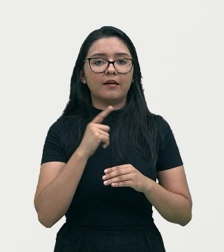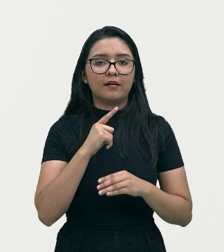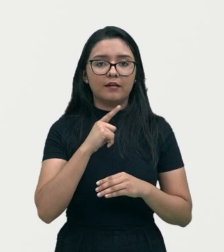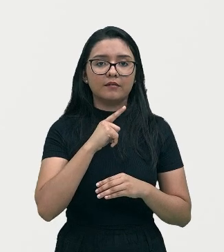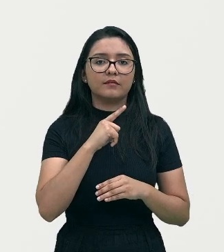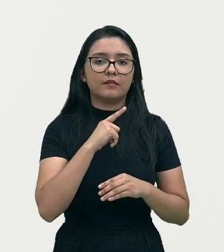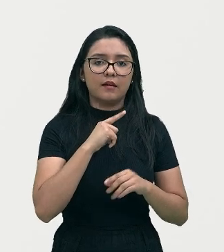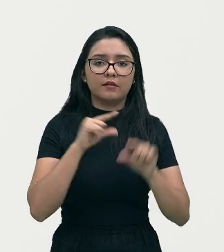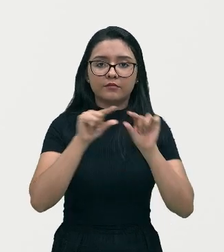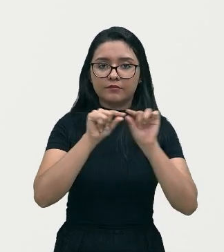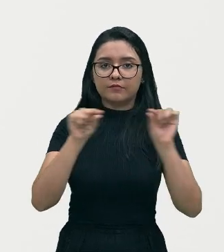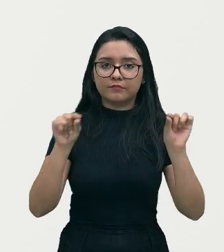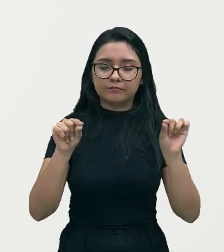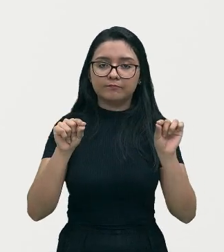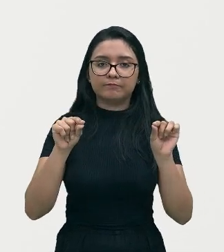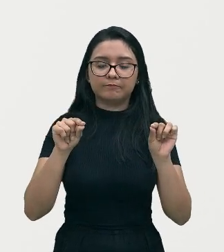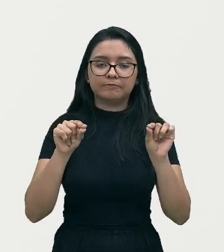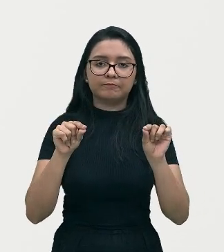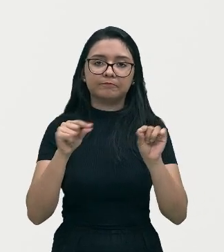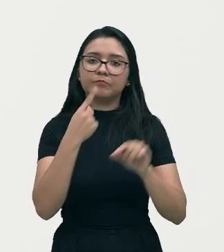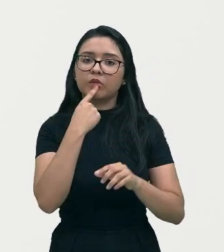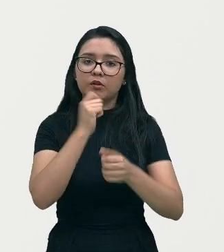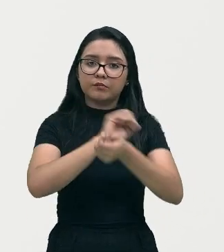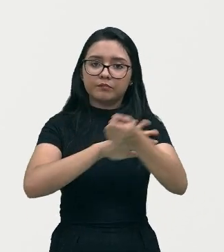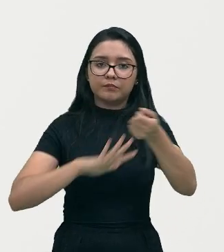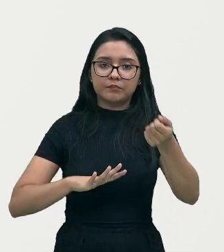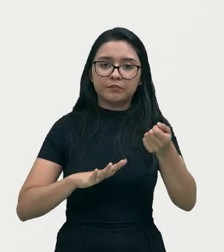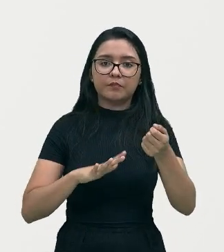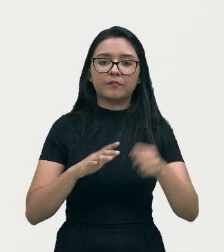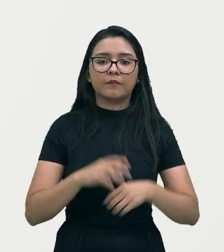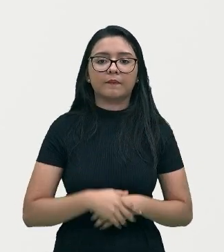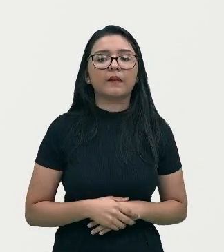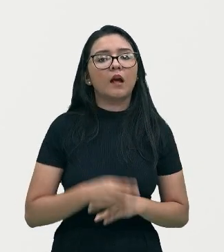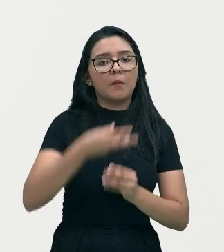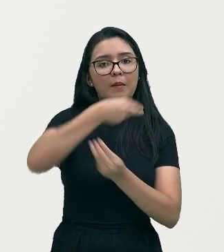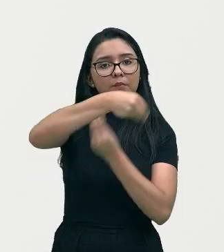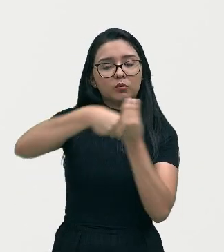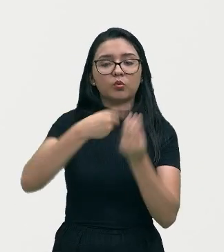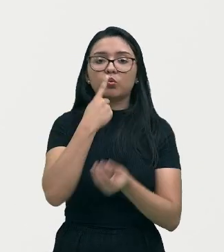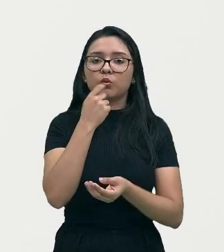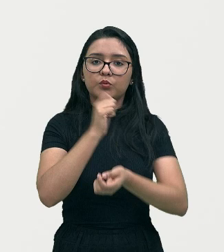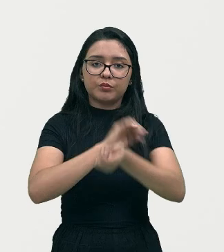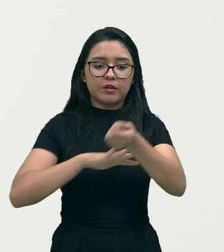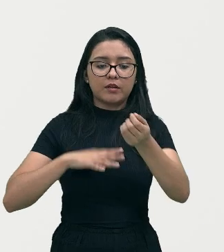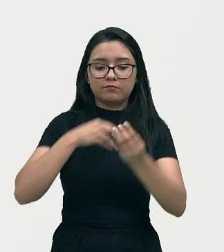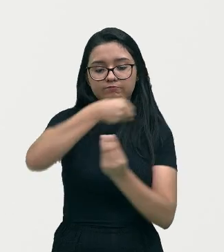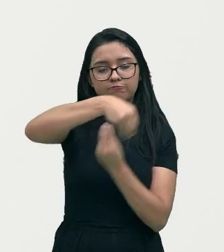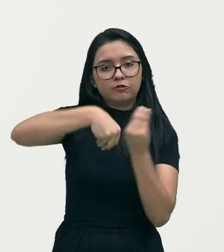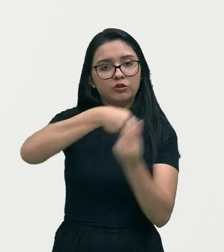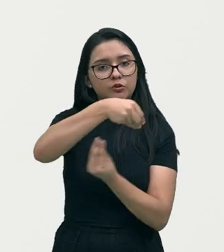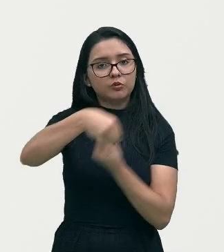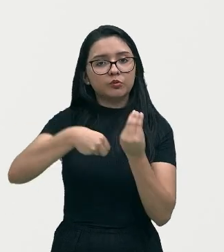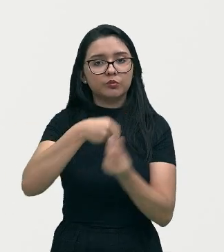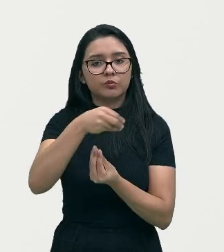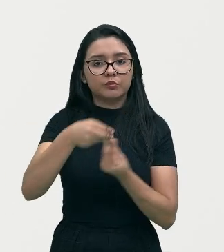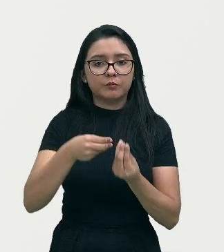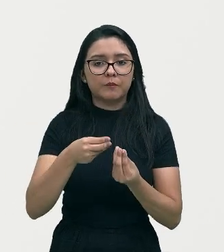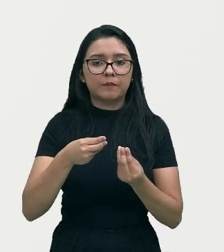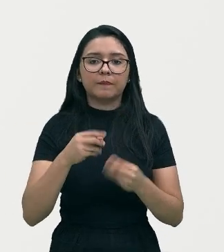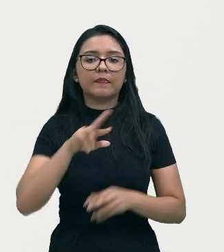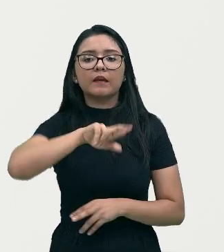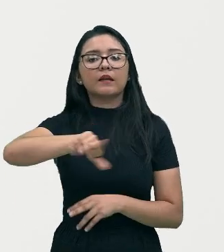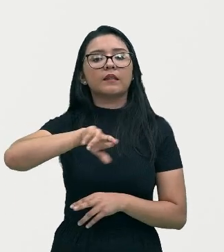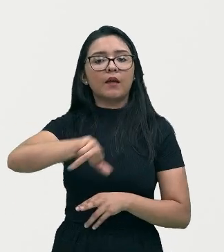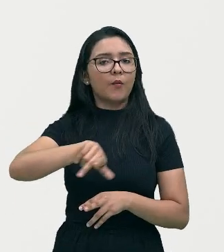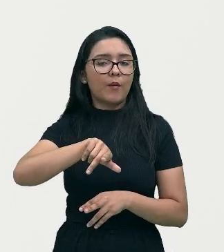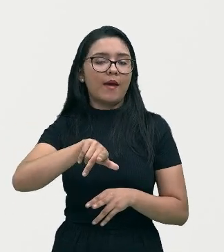vasos sanguíneos a sua circulação, né? E ocorre uma total mistura, né? Chega ali, aqui na verdade não vão ser os pulmões, vão ser as